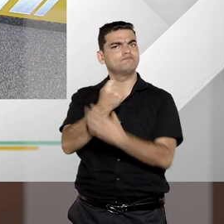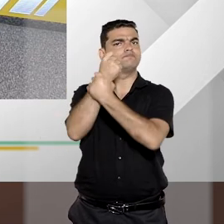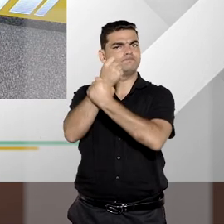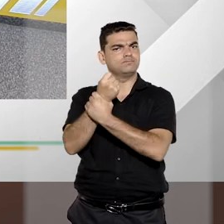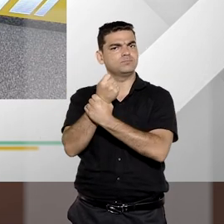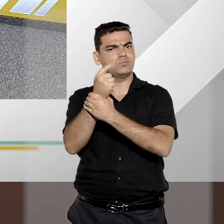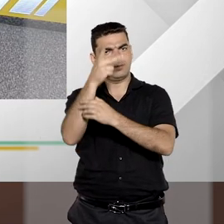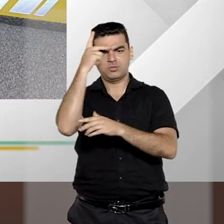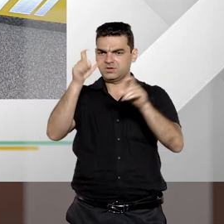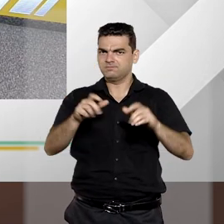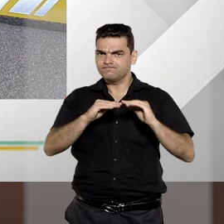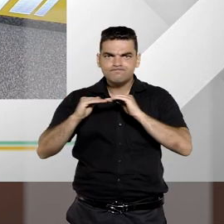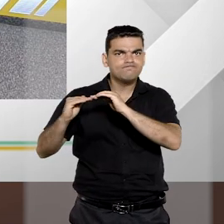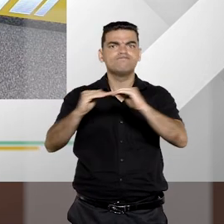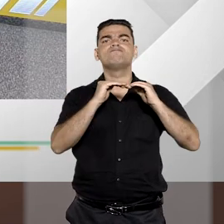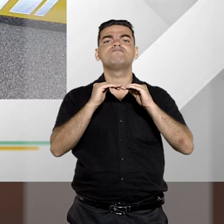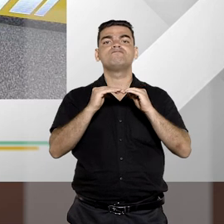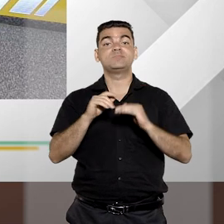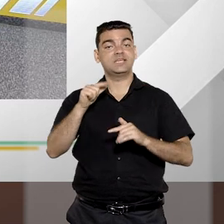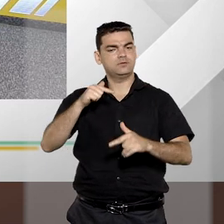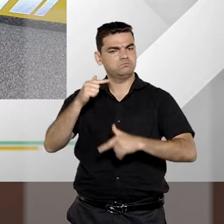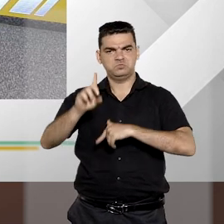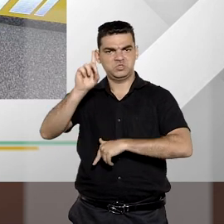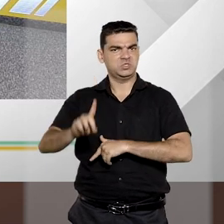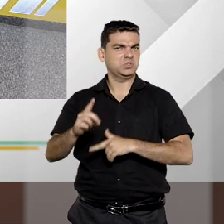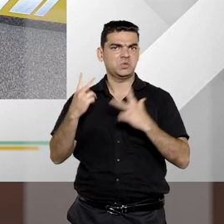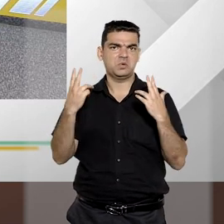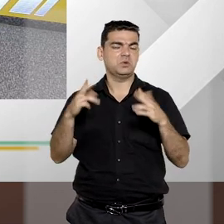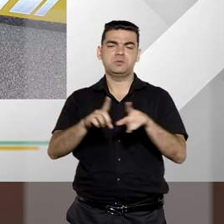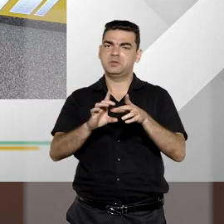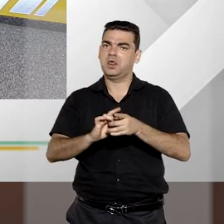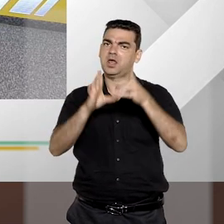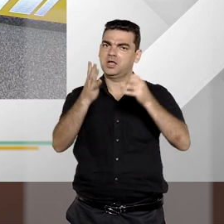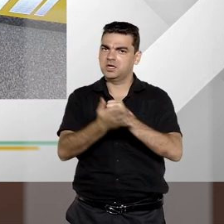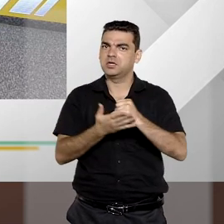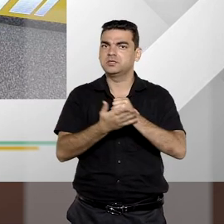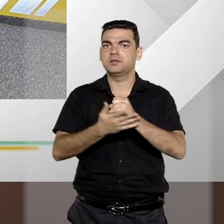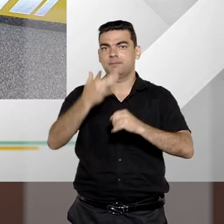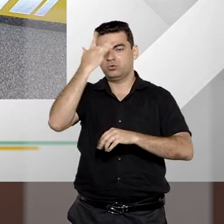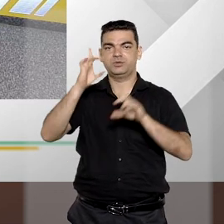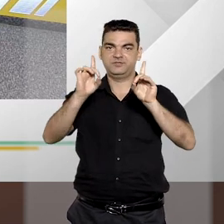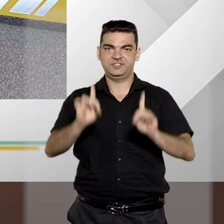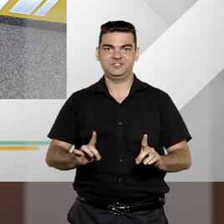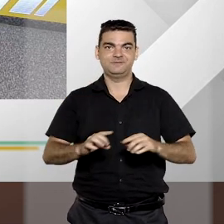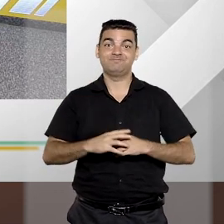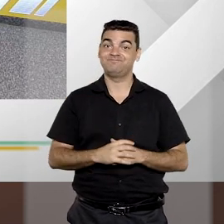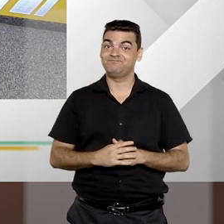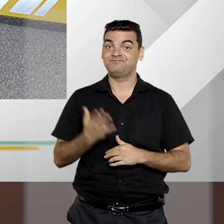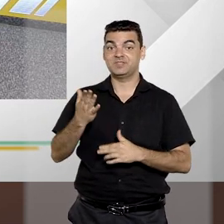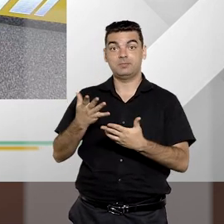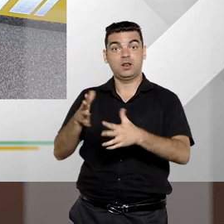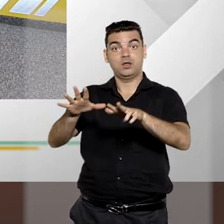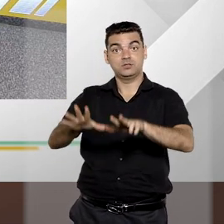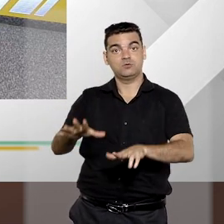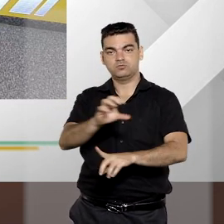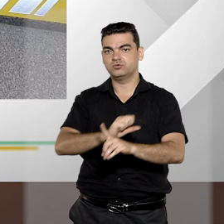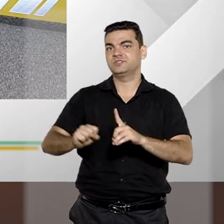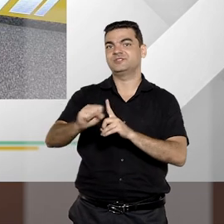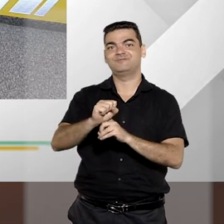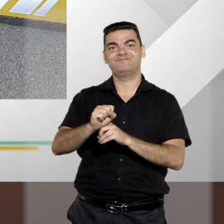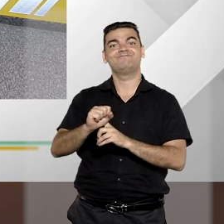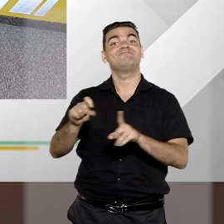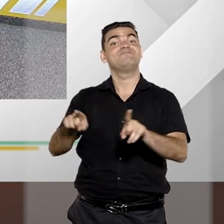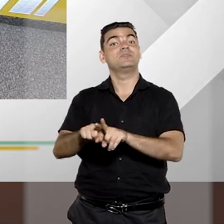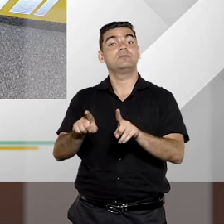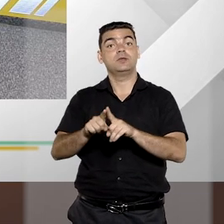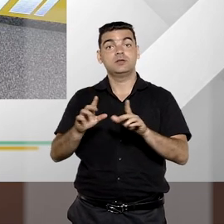em condições de igualdade o exercício dos direitos e das liberdades fundamentais da pessoa com deficiência para a inclusão social dela